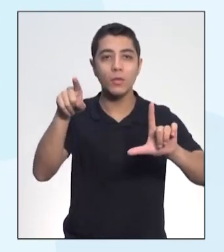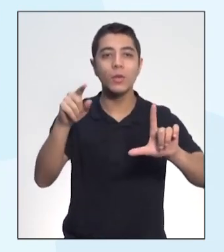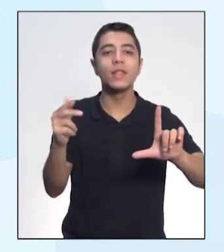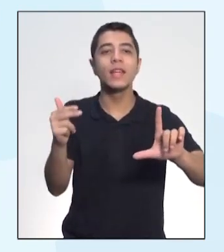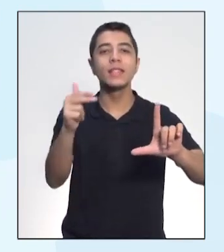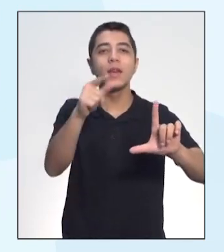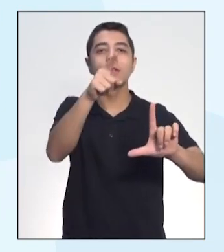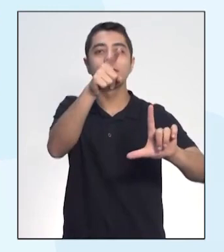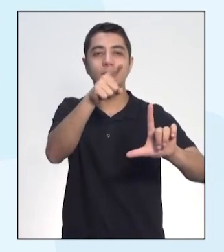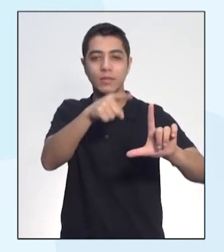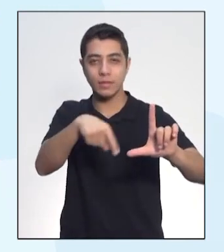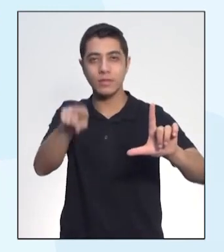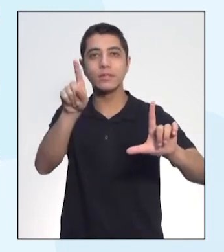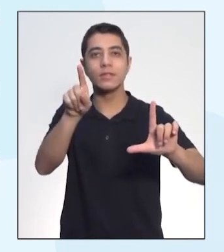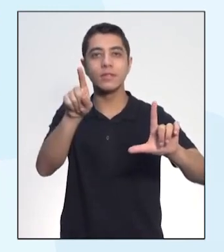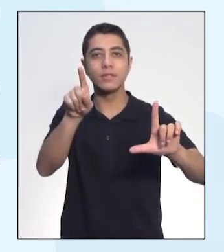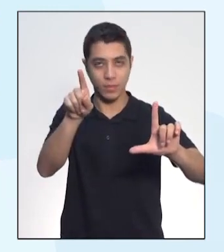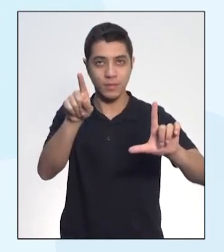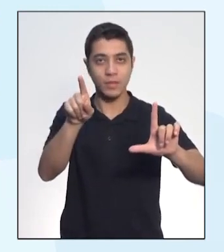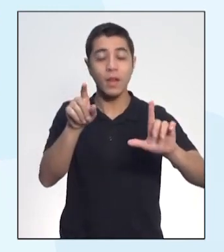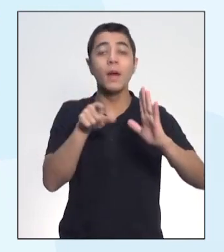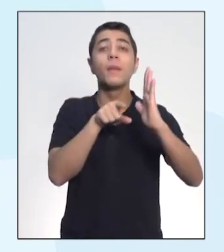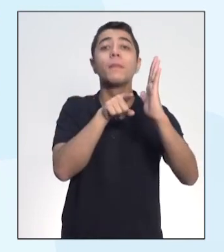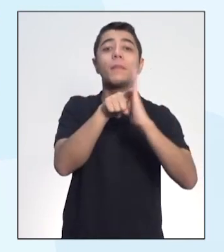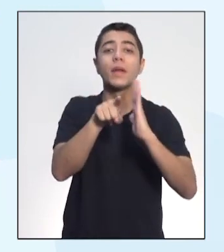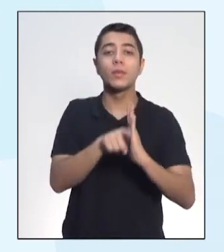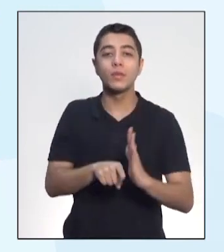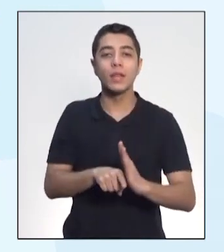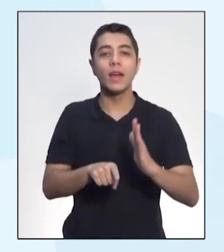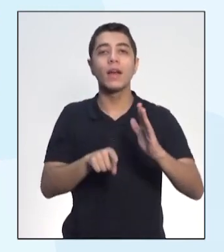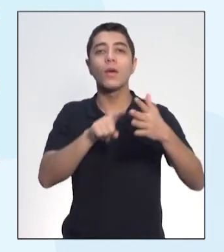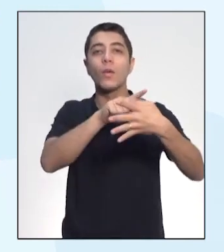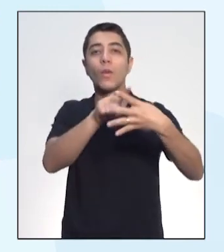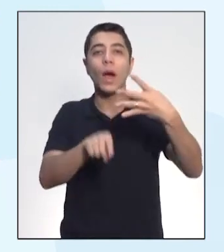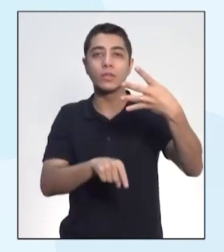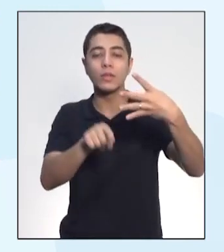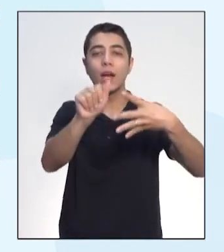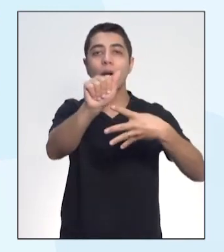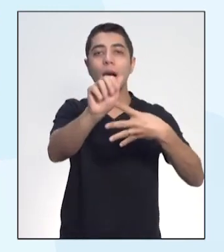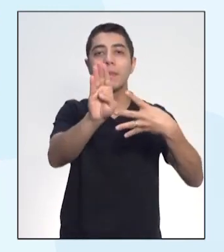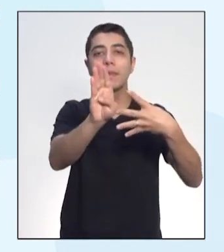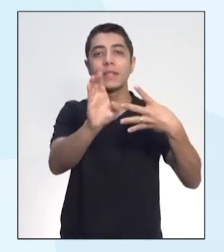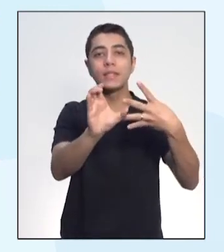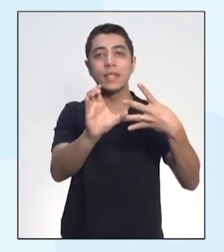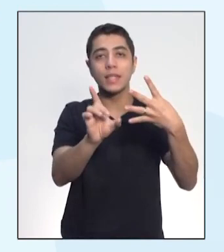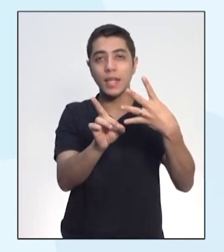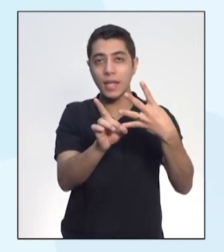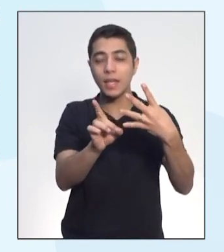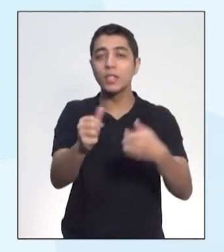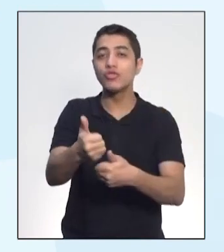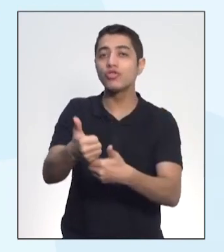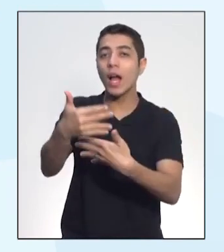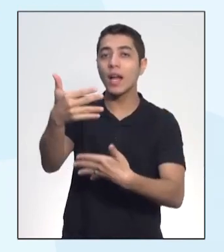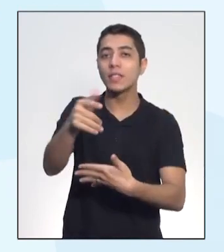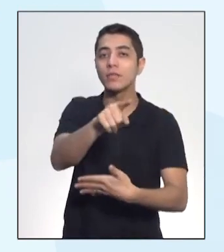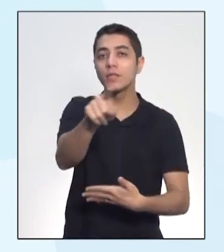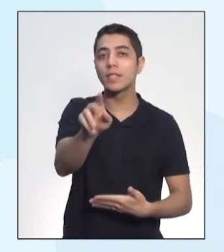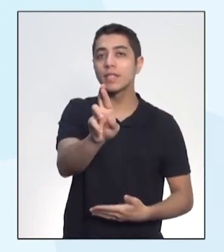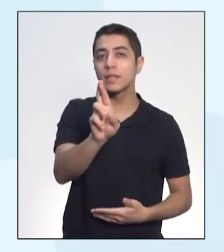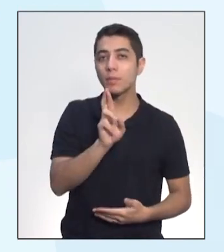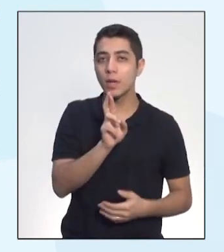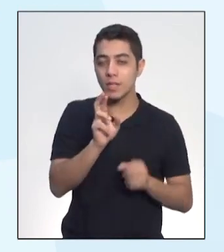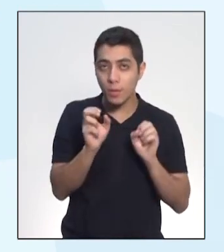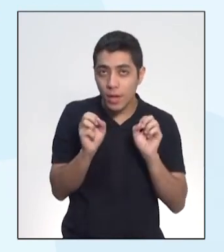4 perguntinhas. Perguntinha A, B, C e D. Vocês vão me responder isso lá no chat. Qual é a pergunta A?